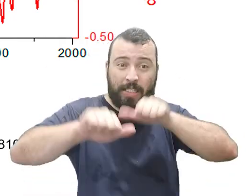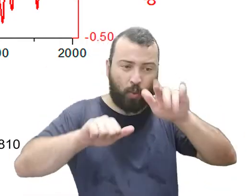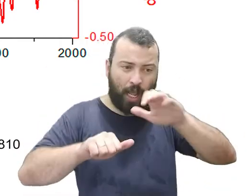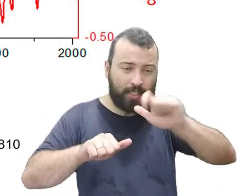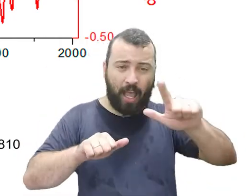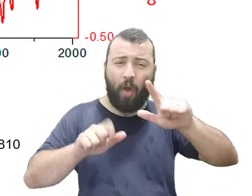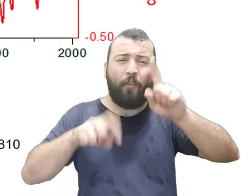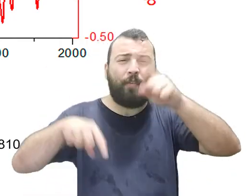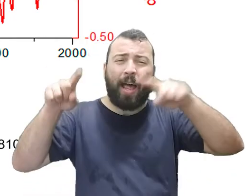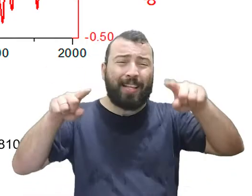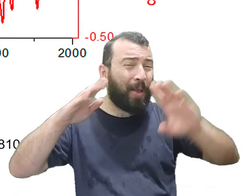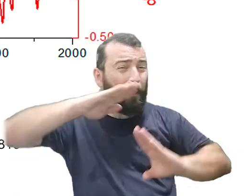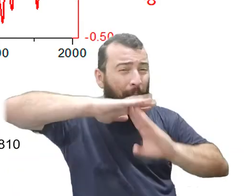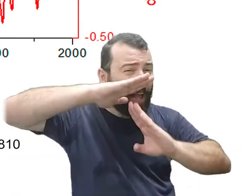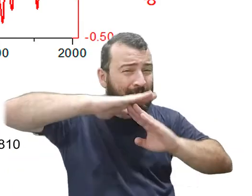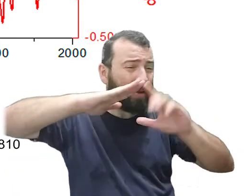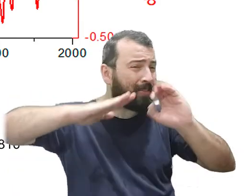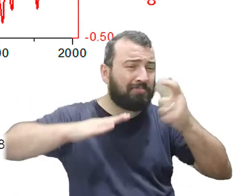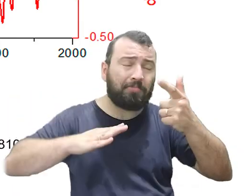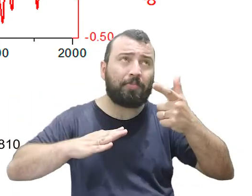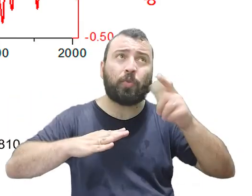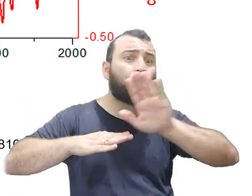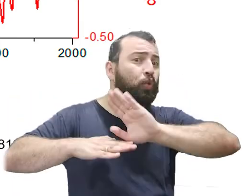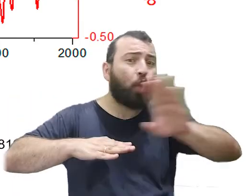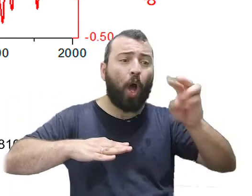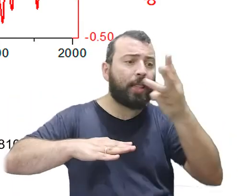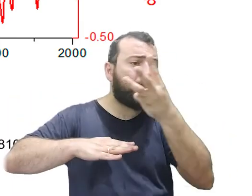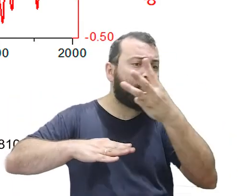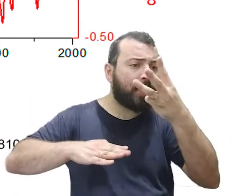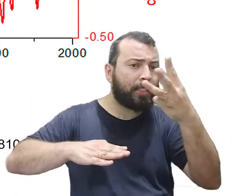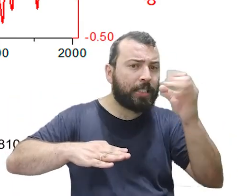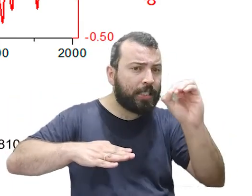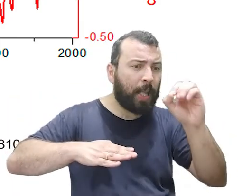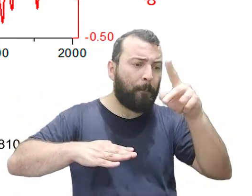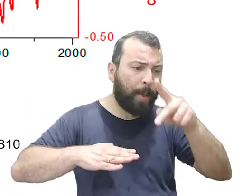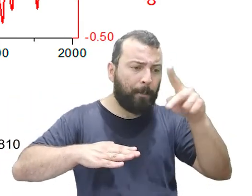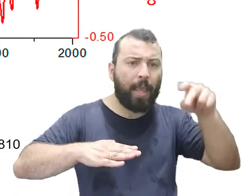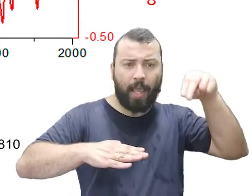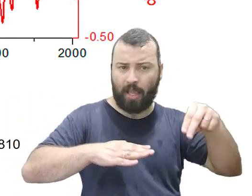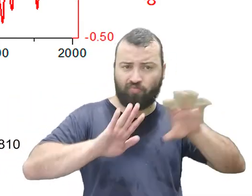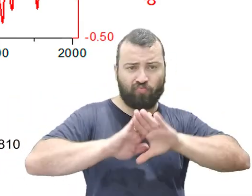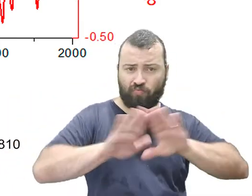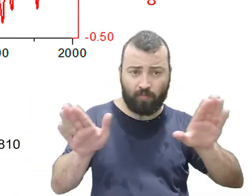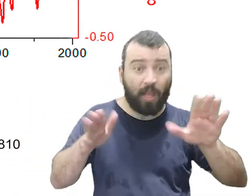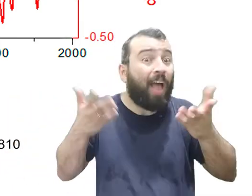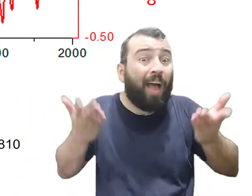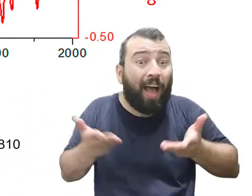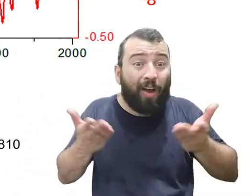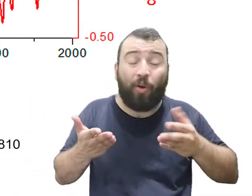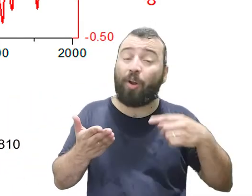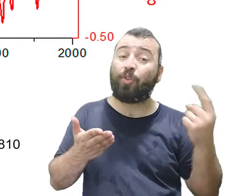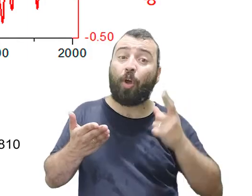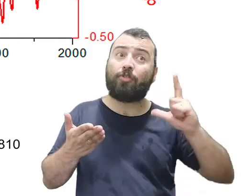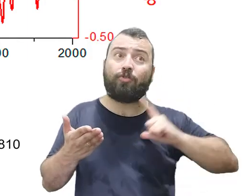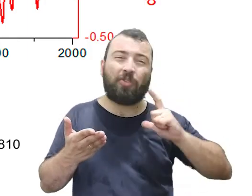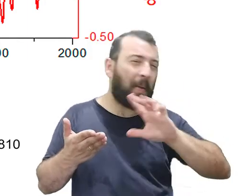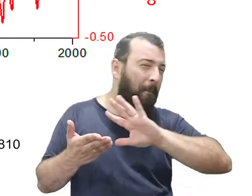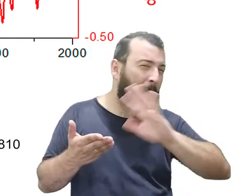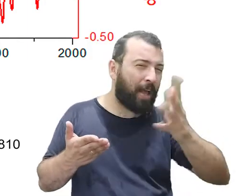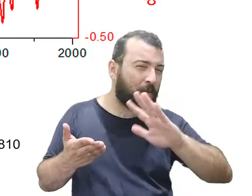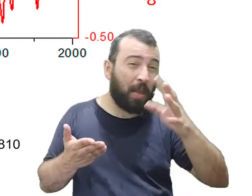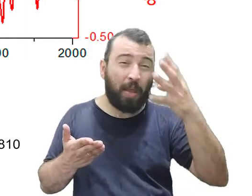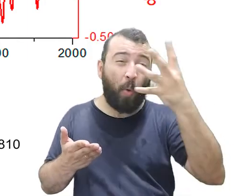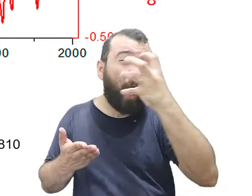as variações máximas da concentração de CO2 não passaram de 330 ppm. E atualmente nós temos